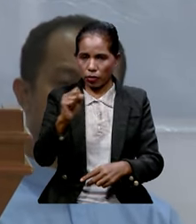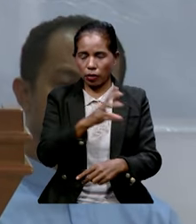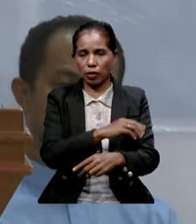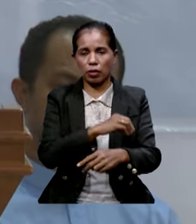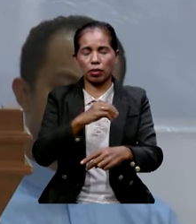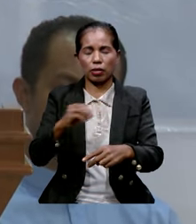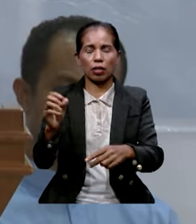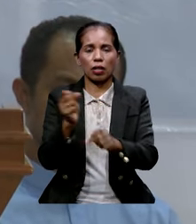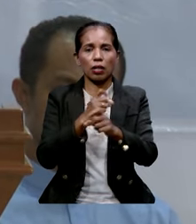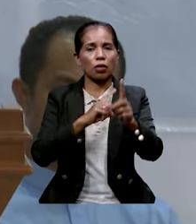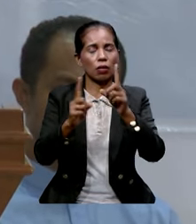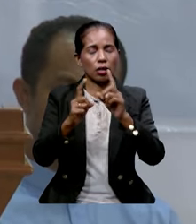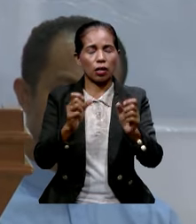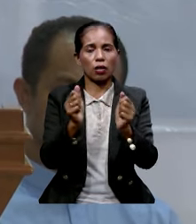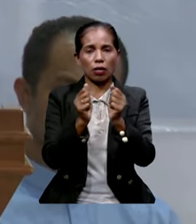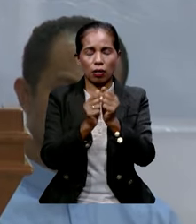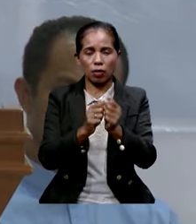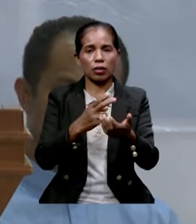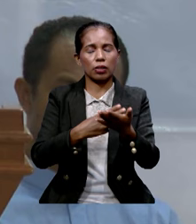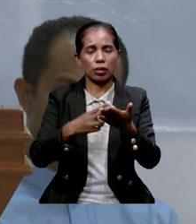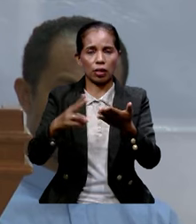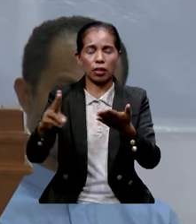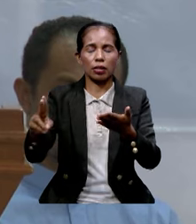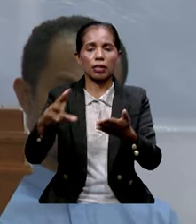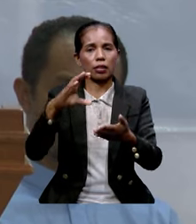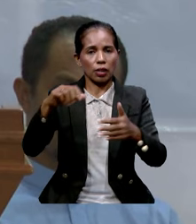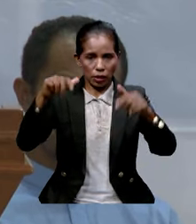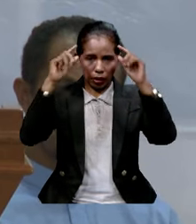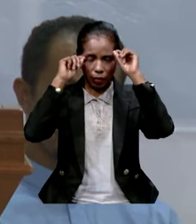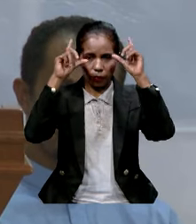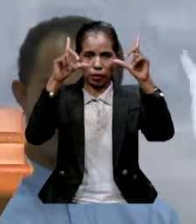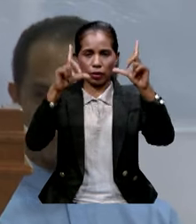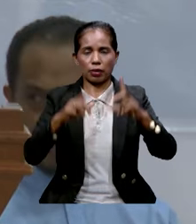de negócios da Santa Sé em Timor-Leste.